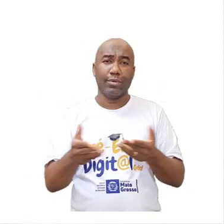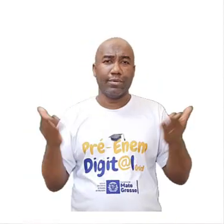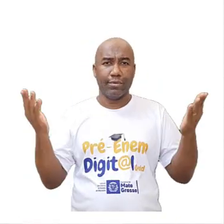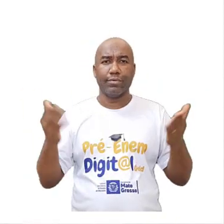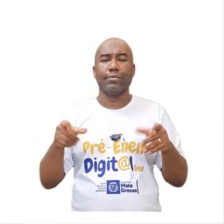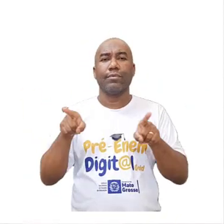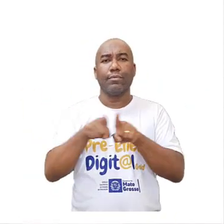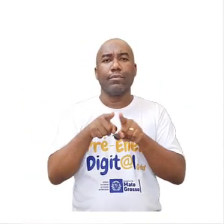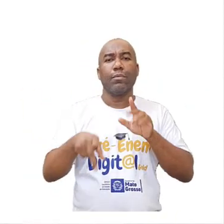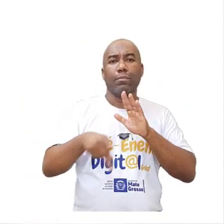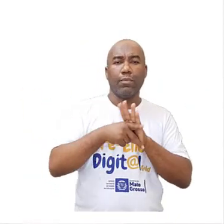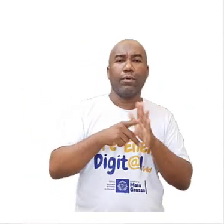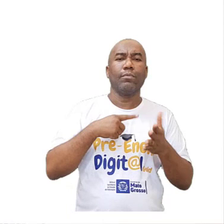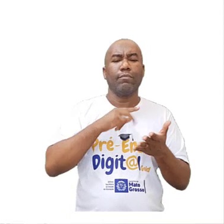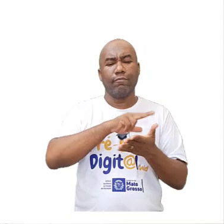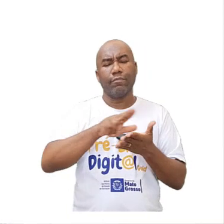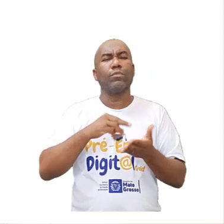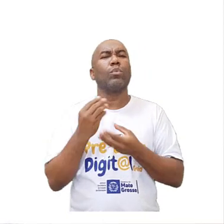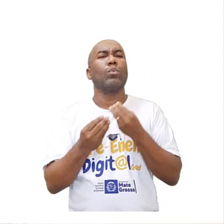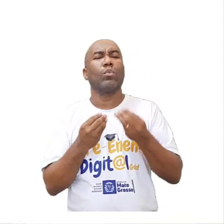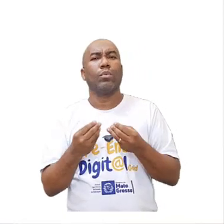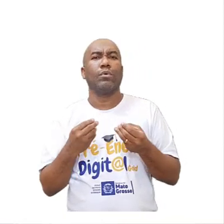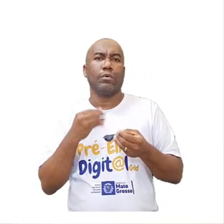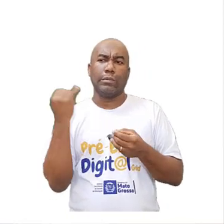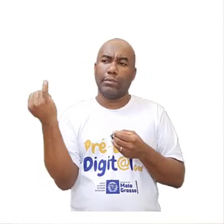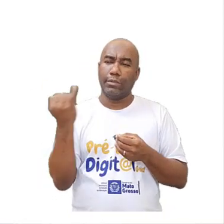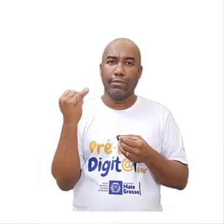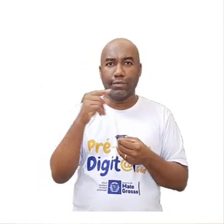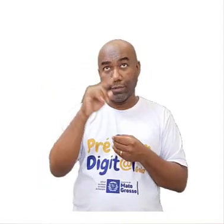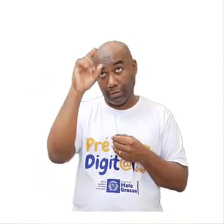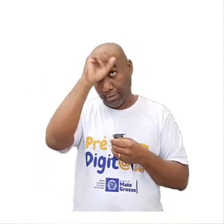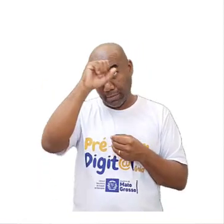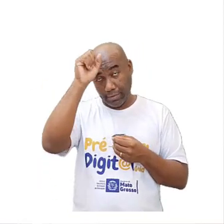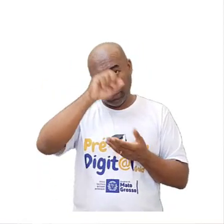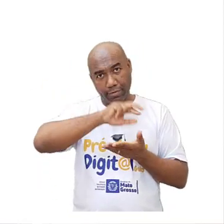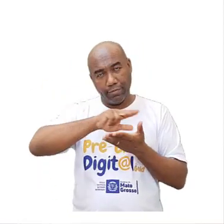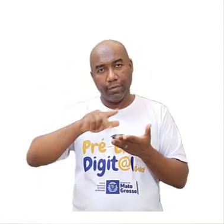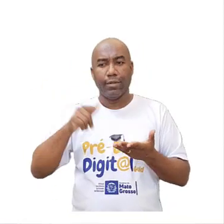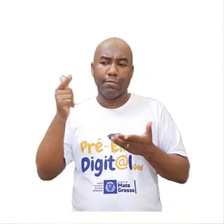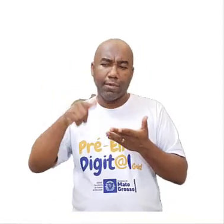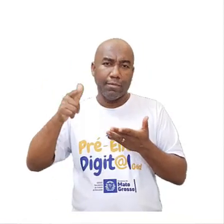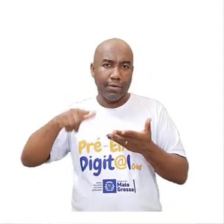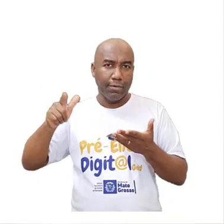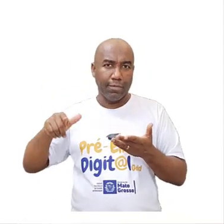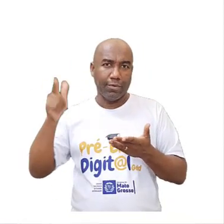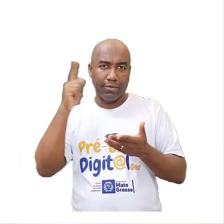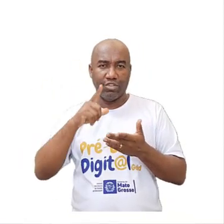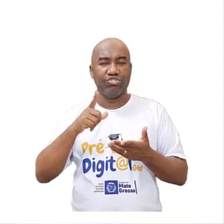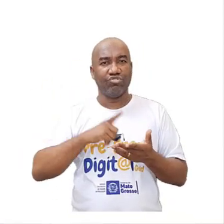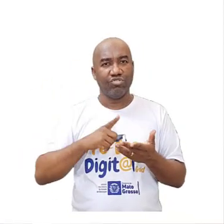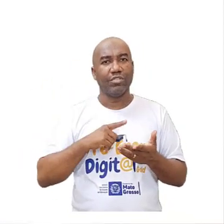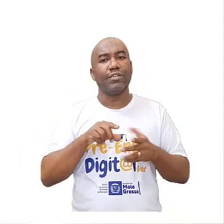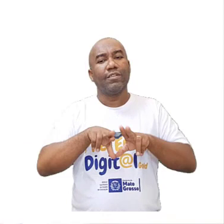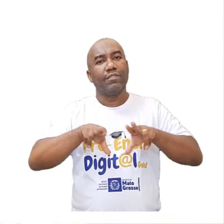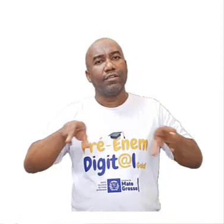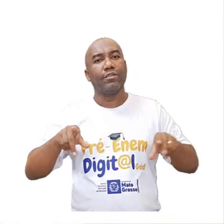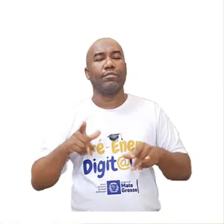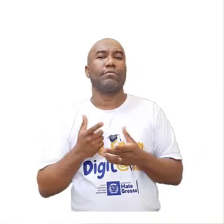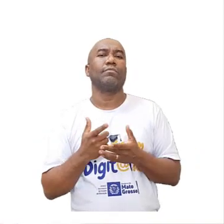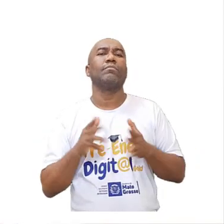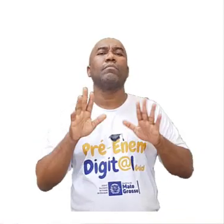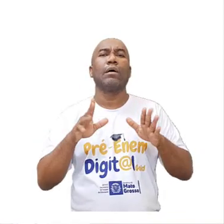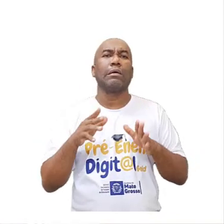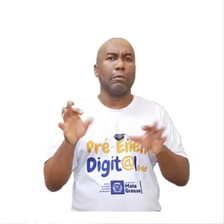dei de dica aqui, ó, os ministérios que valem para muitas coisas. Não precisa colocar todos. Pesquisa esse aqui que já está feito,